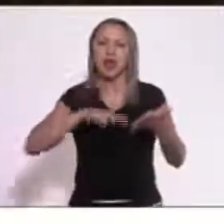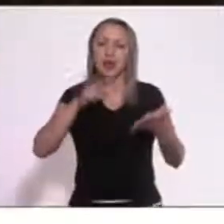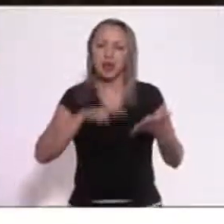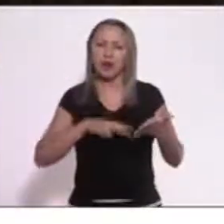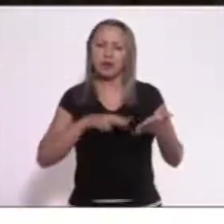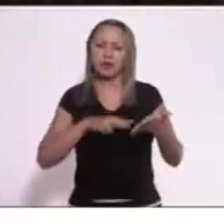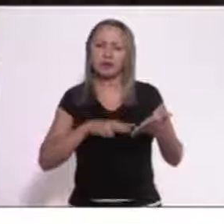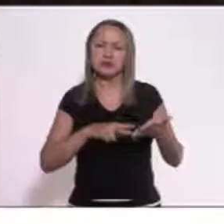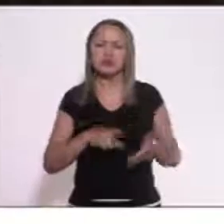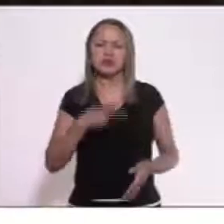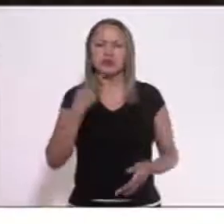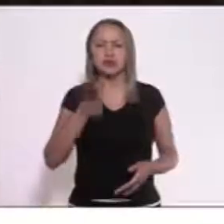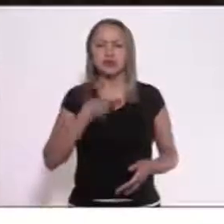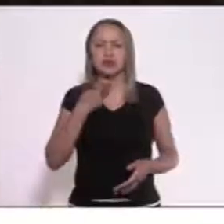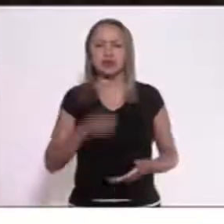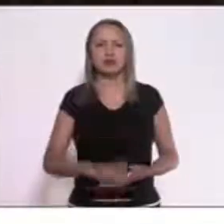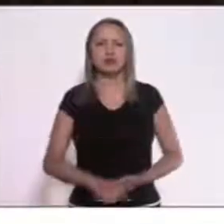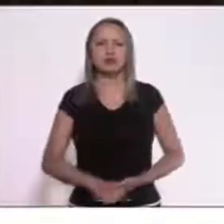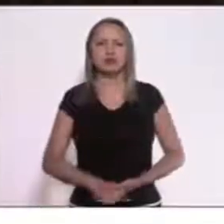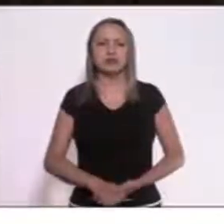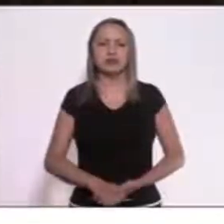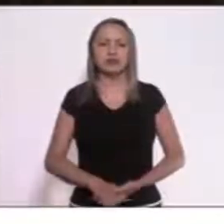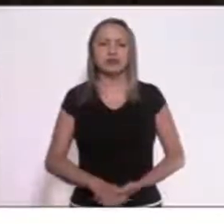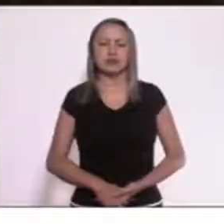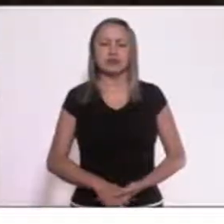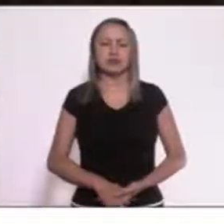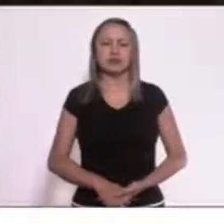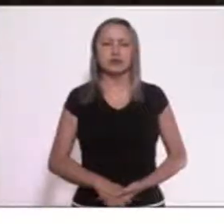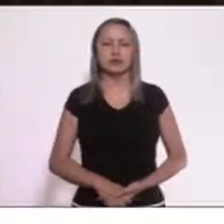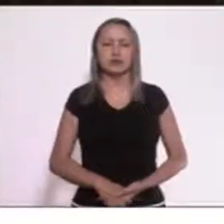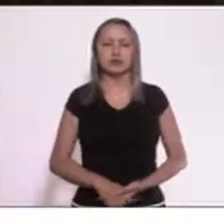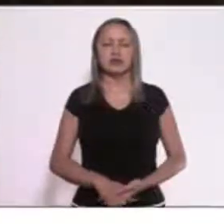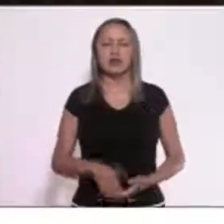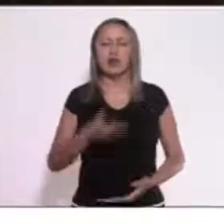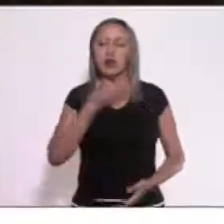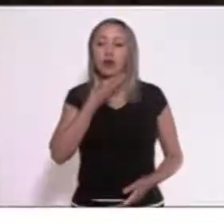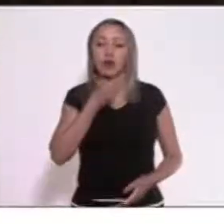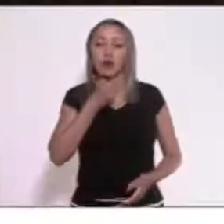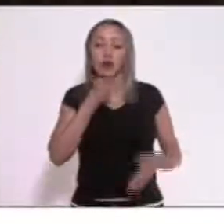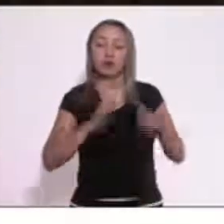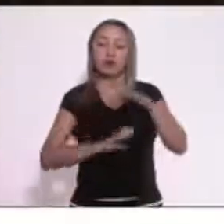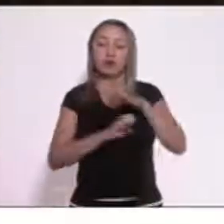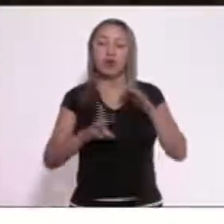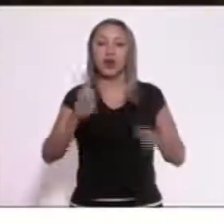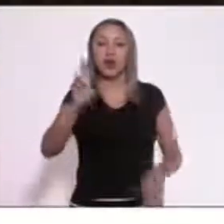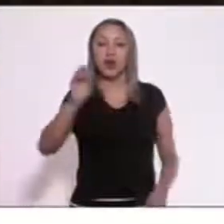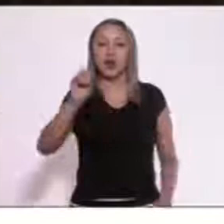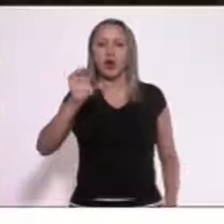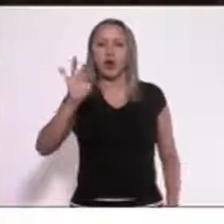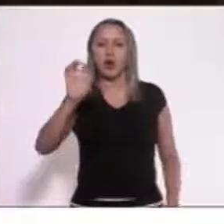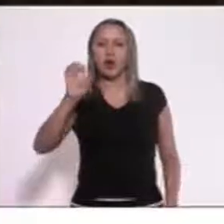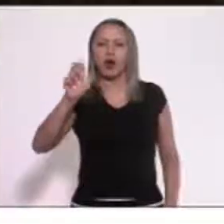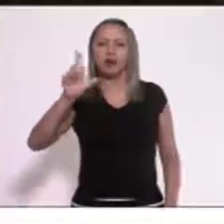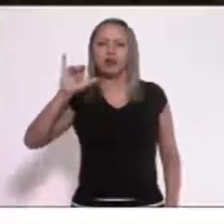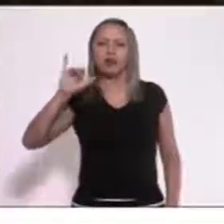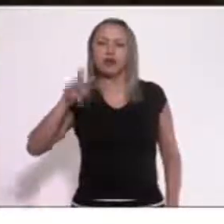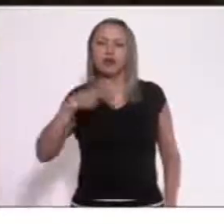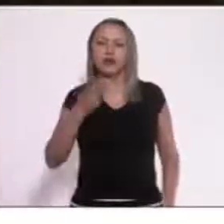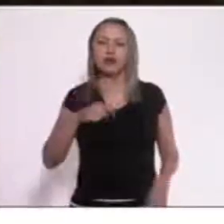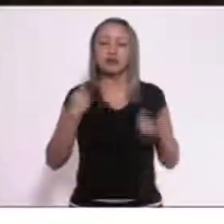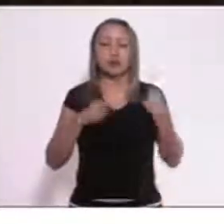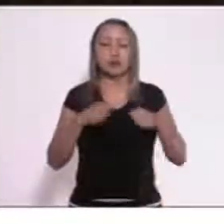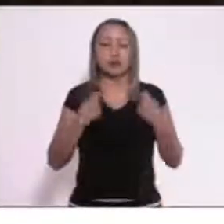citava Rockefeller, olha, grande industrial, onde ele dizia, nós temos que